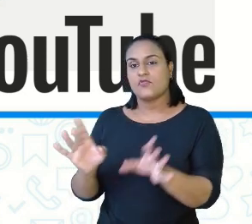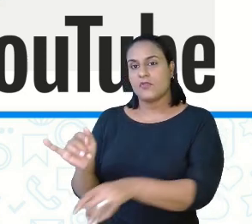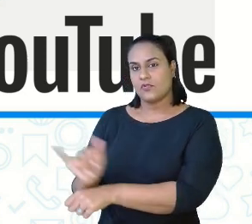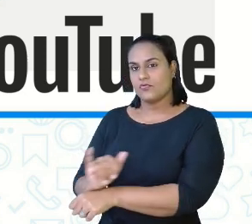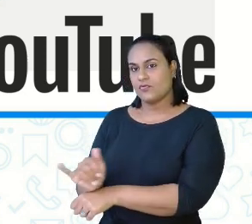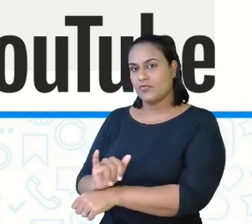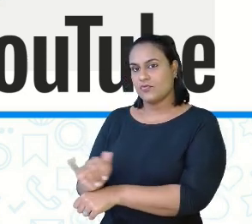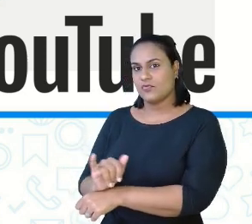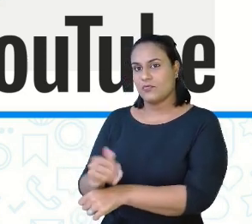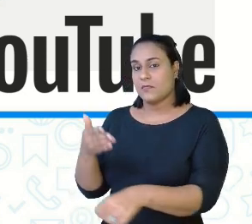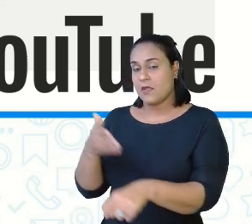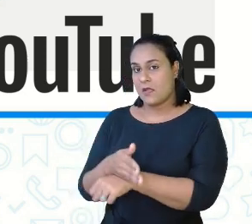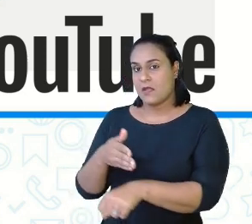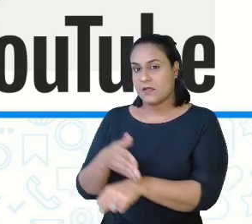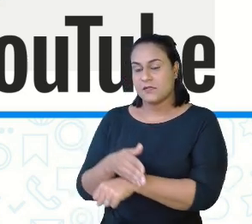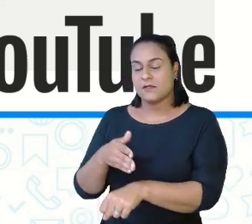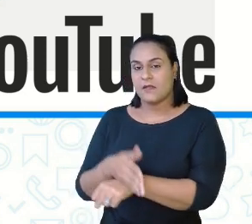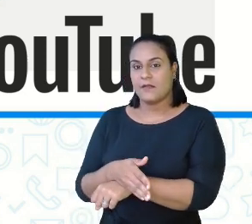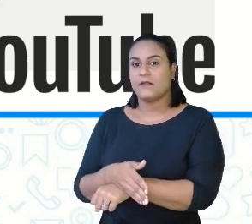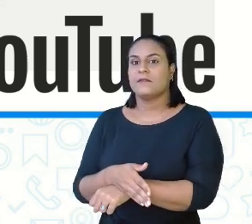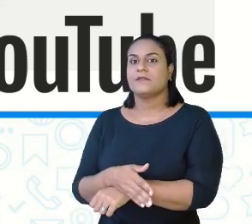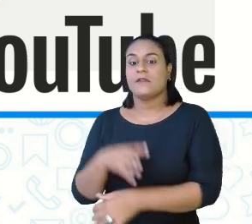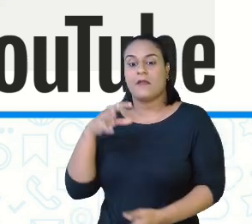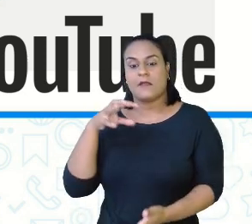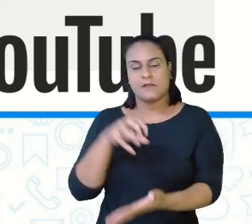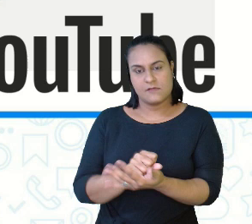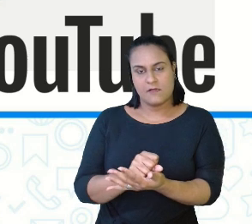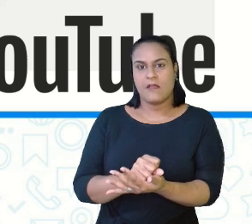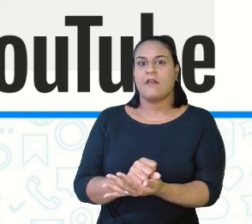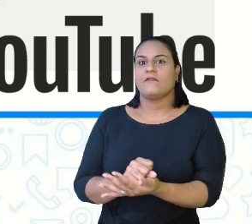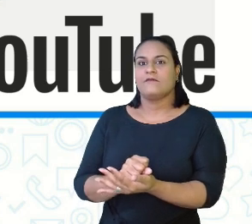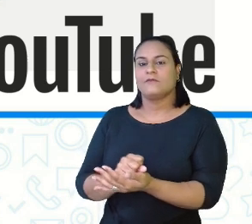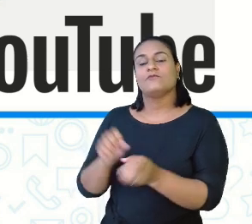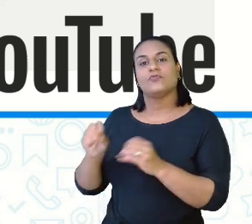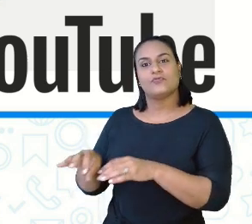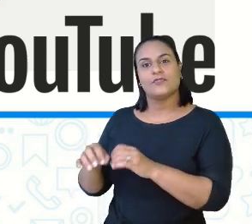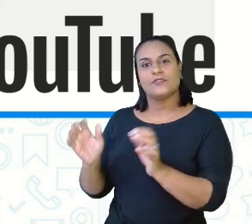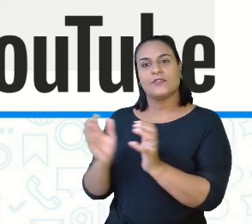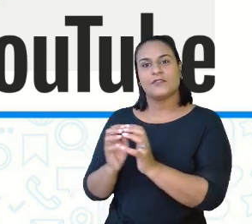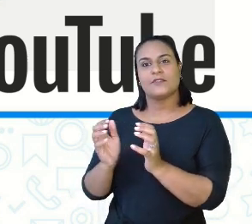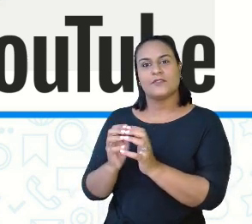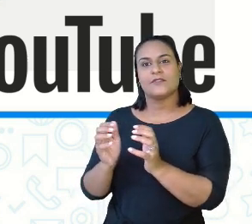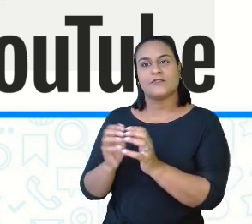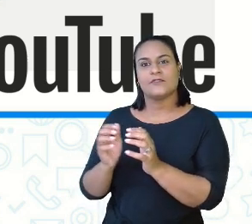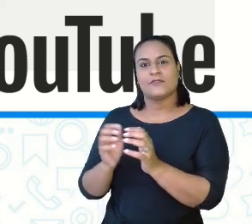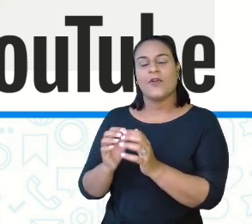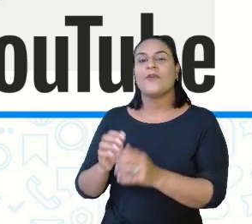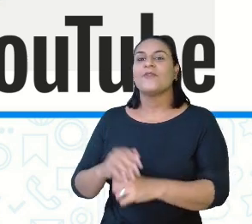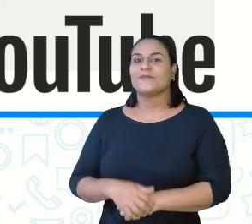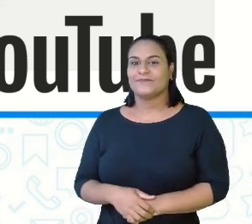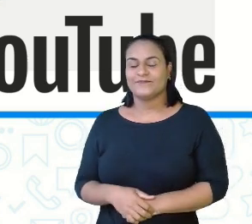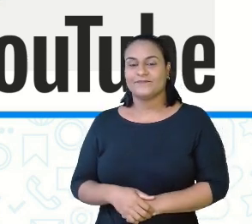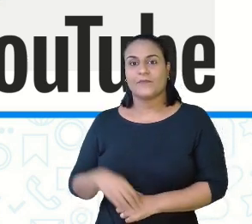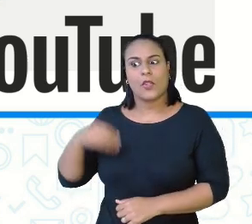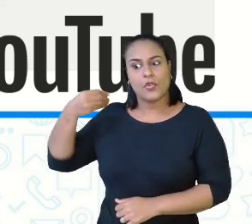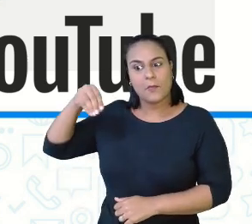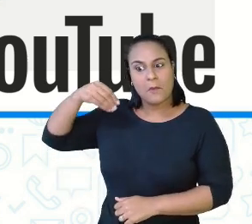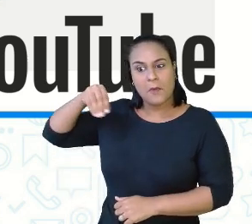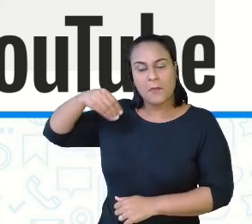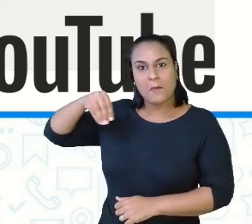YouTube. Você vai lá, acessa, se inscreve no canal Educa Recife, ativa o sininho. E outra